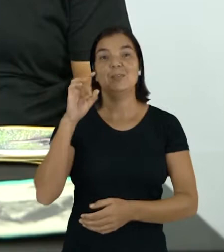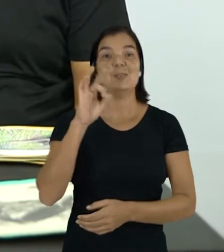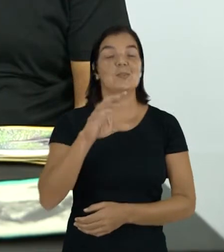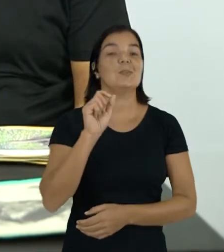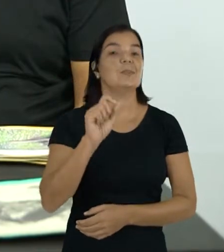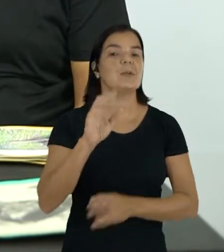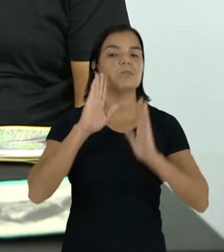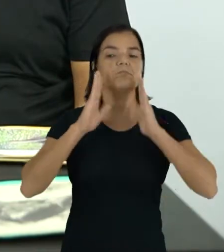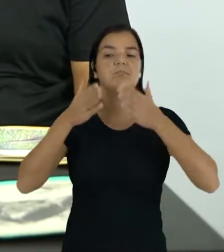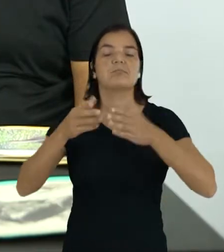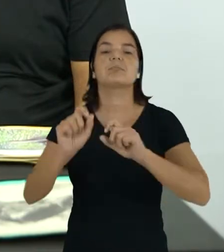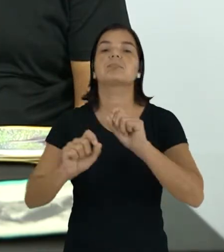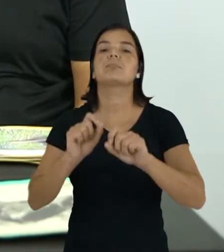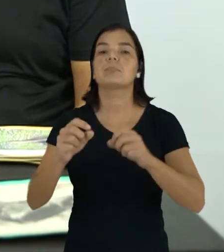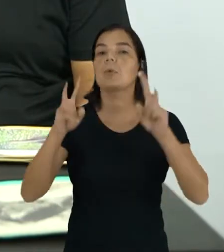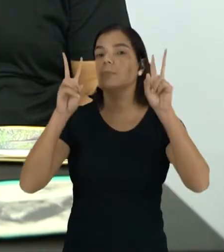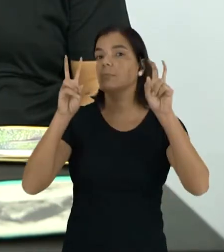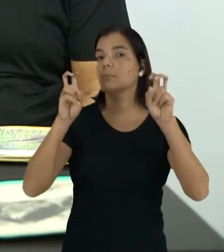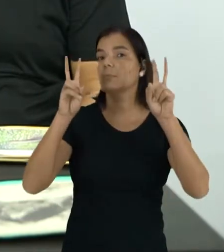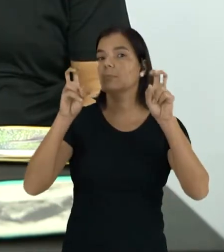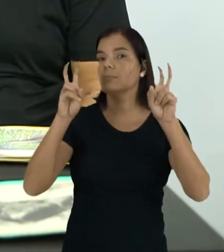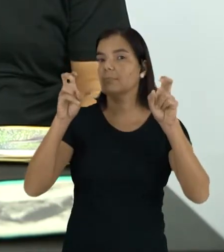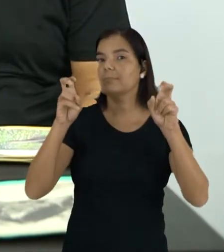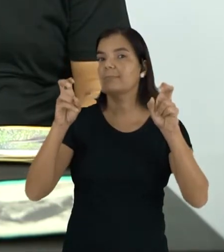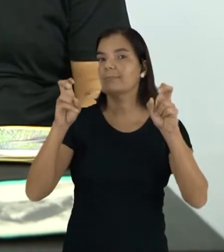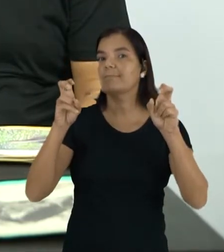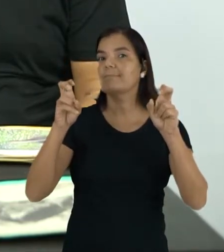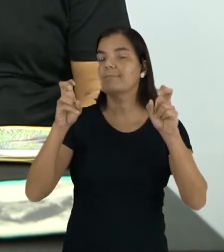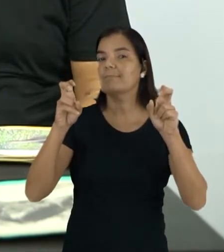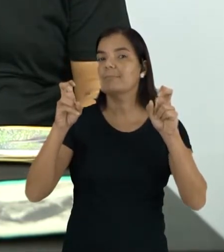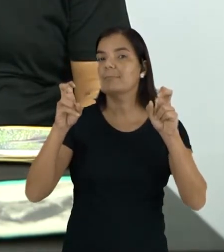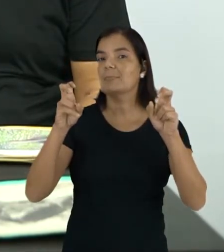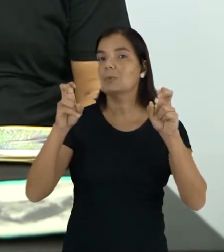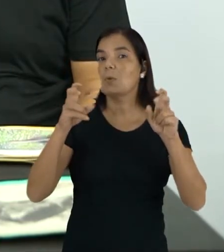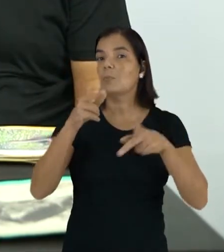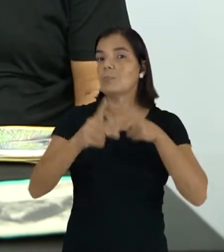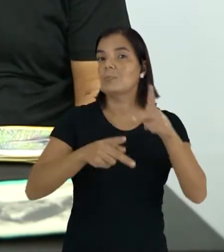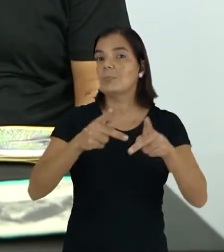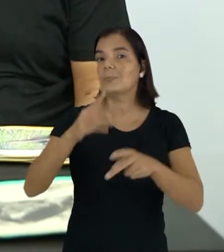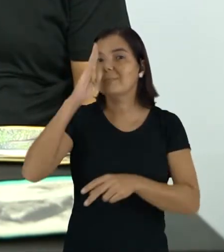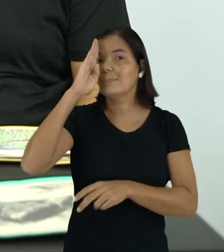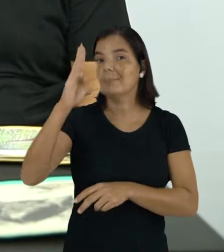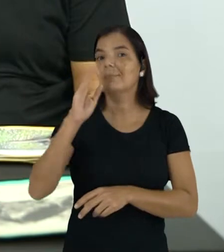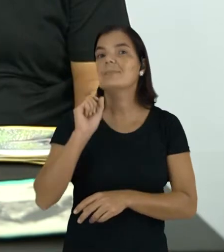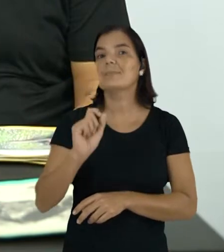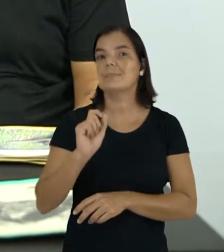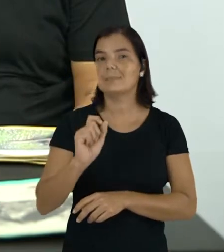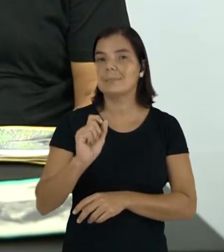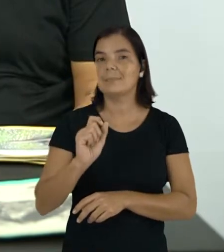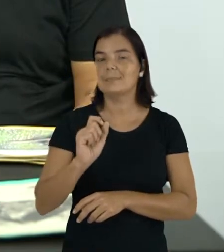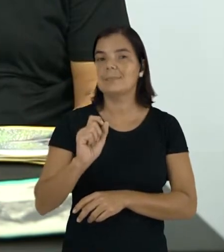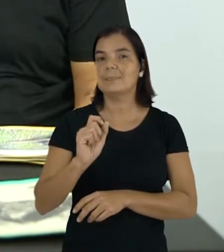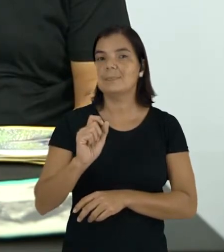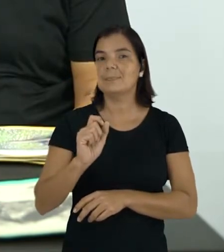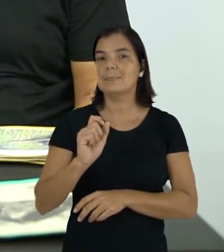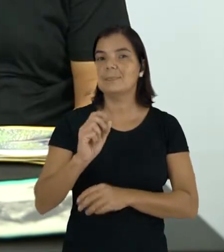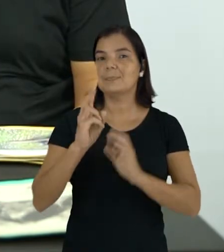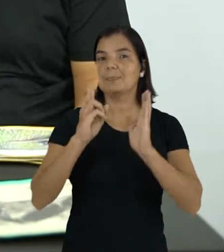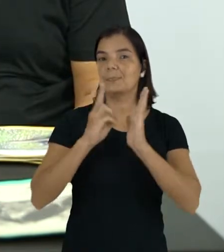nós vamos focar agora num assunto bem o povo principal de fato.